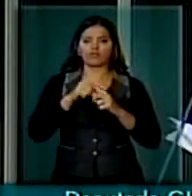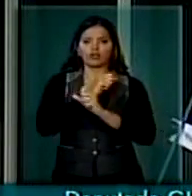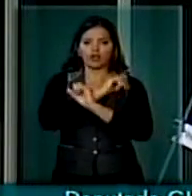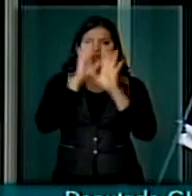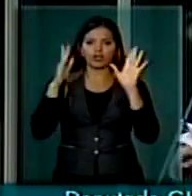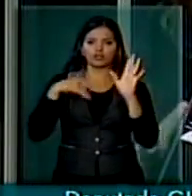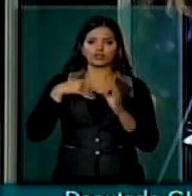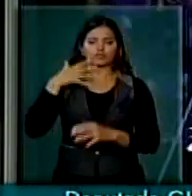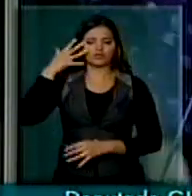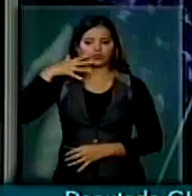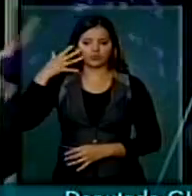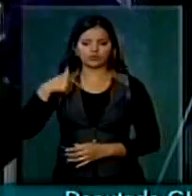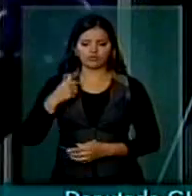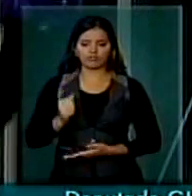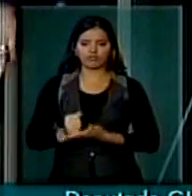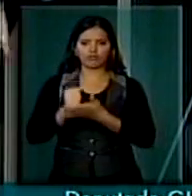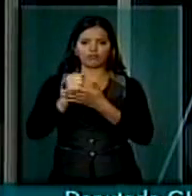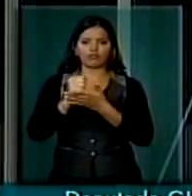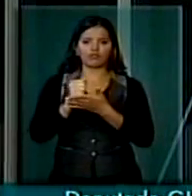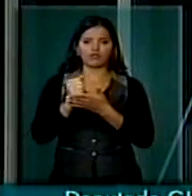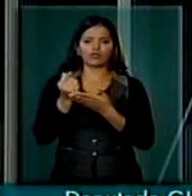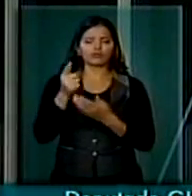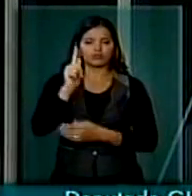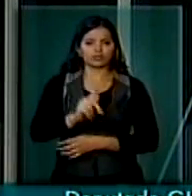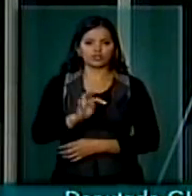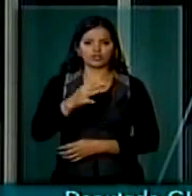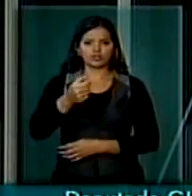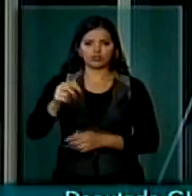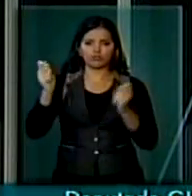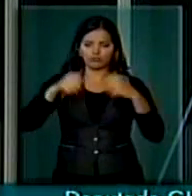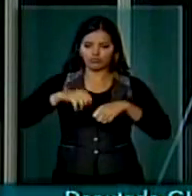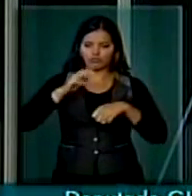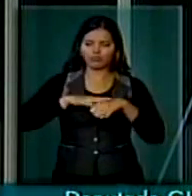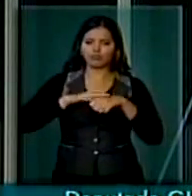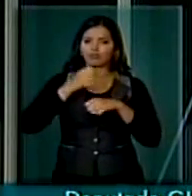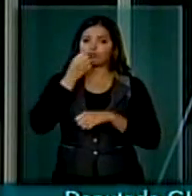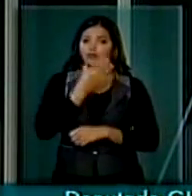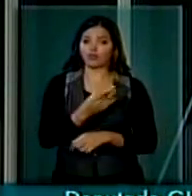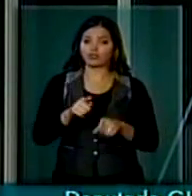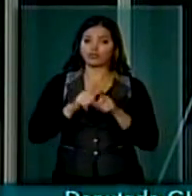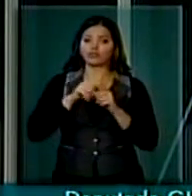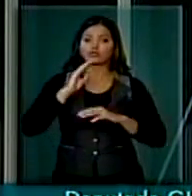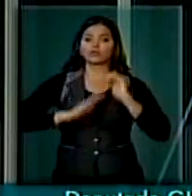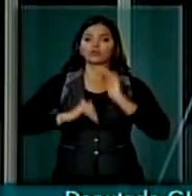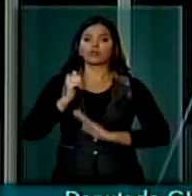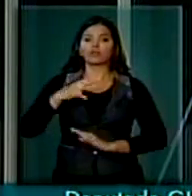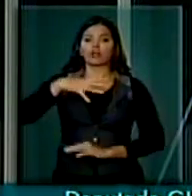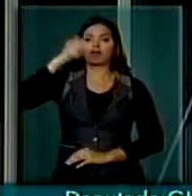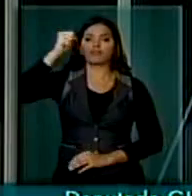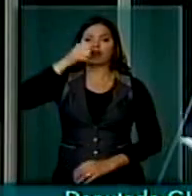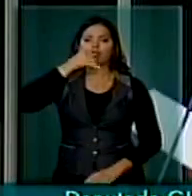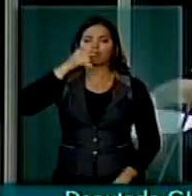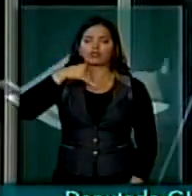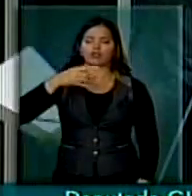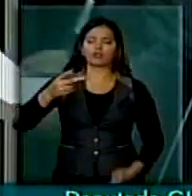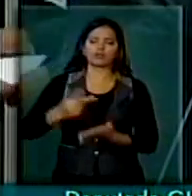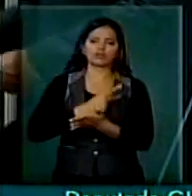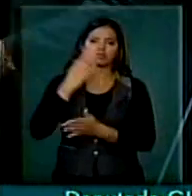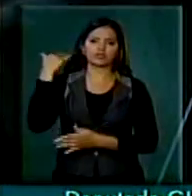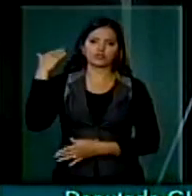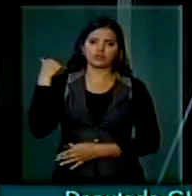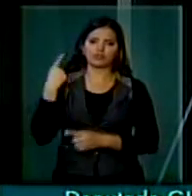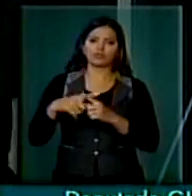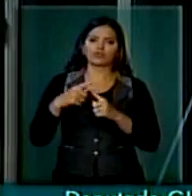distância do discurso a favor de uma gestão eficiente, sobre os resultados e sobre este apagão. É uma conta que vai ser